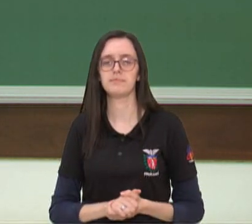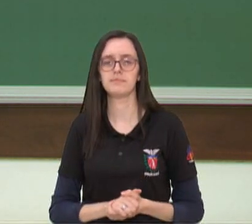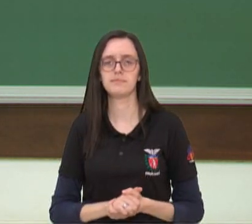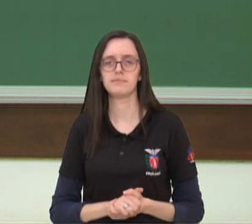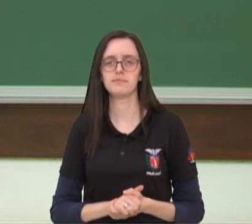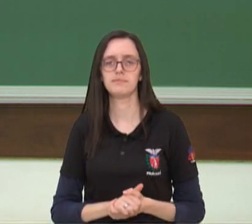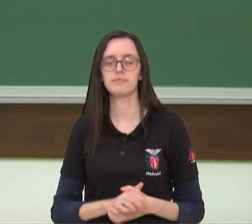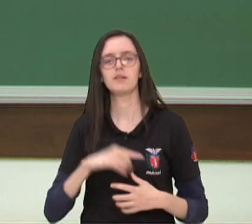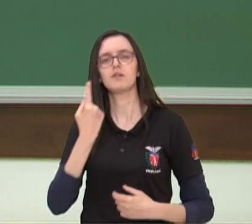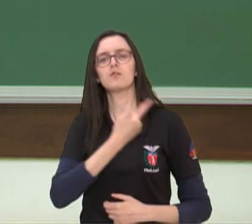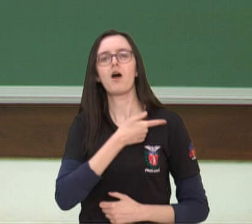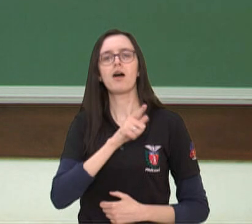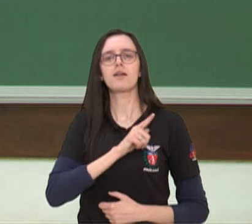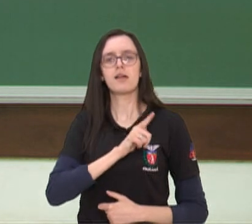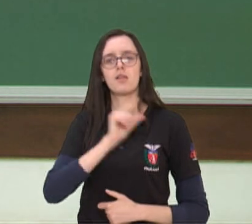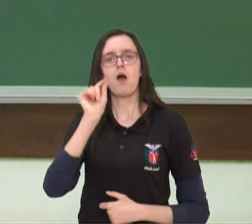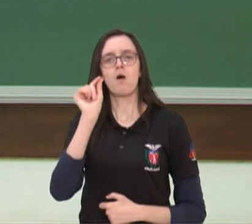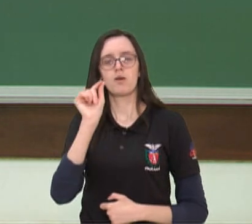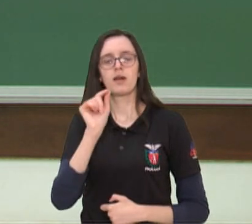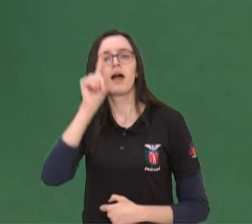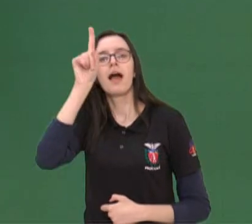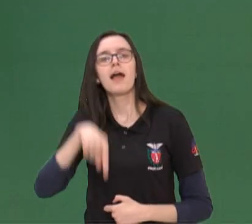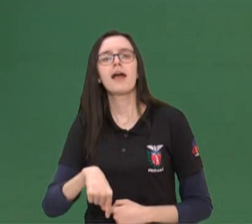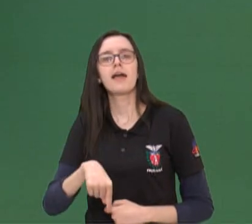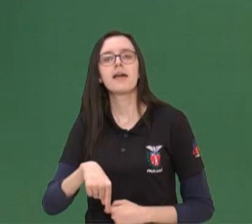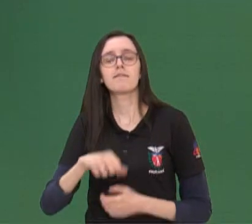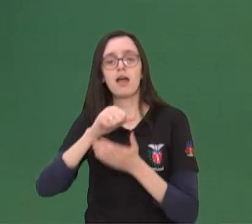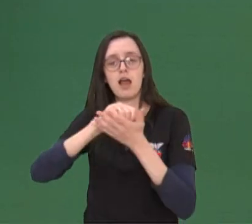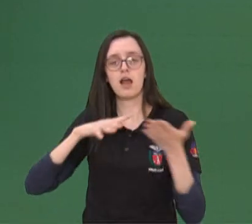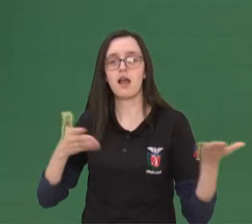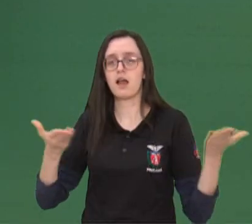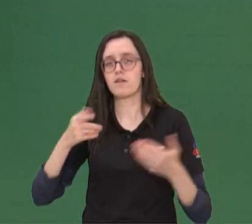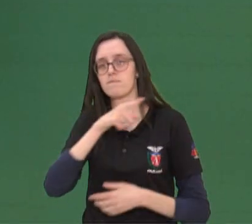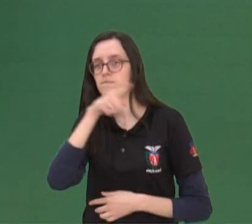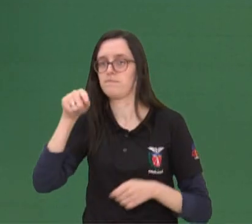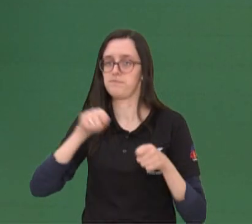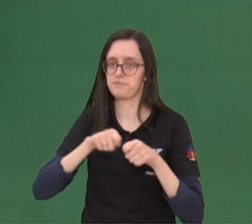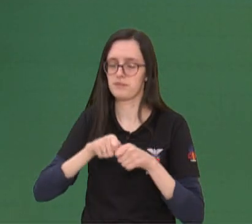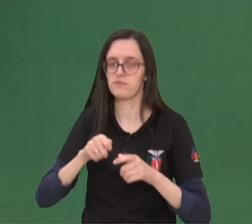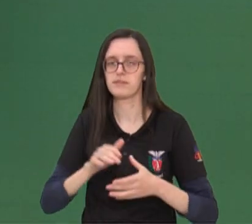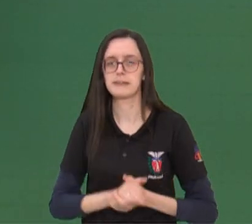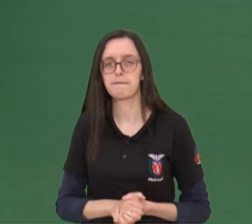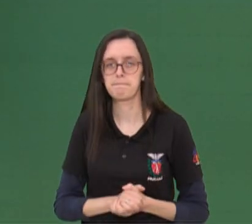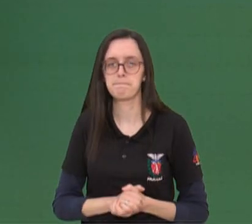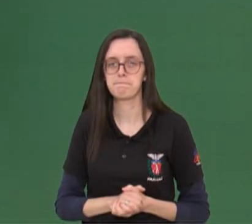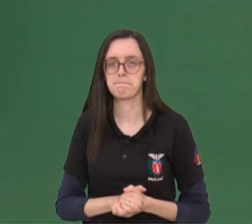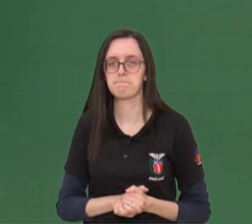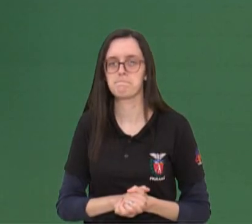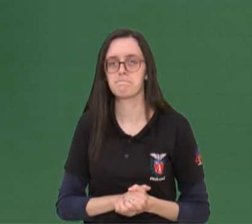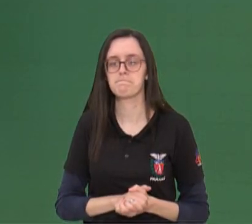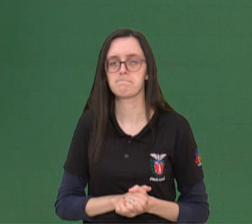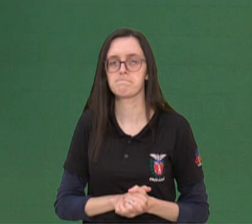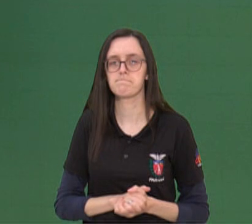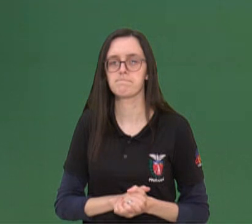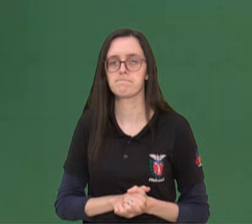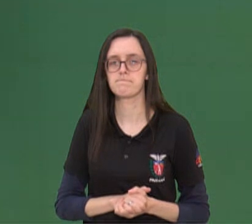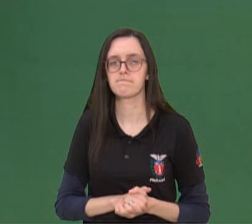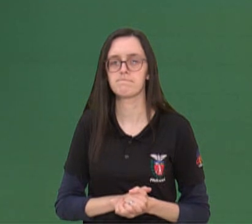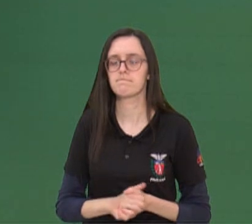substantivo. Nós temos, então, uma atividade para vocês fazerem.